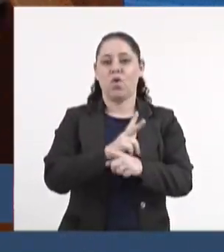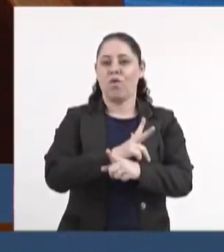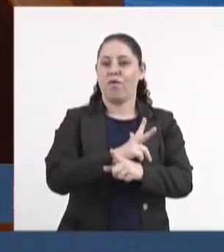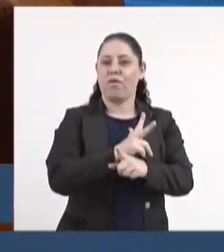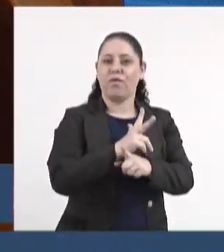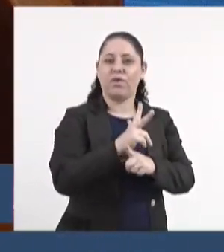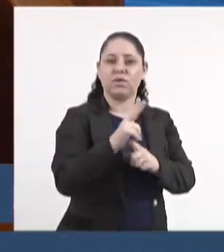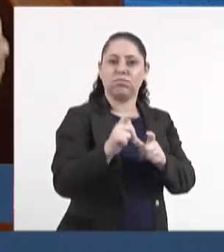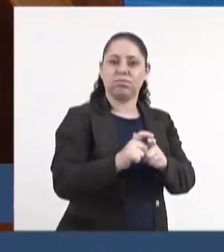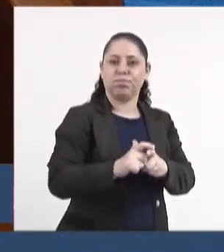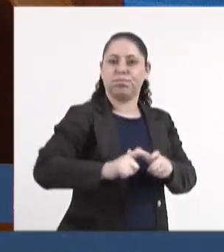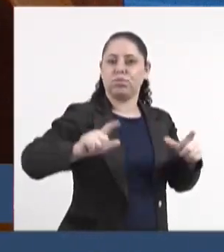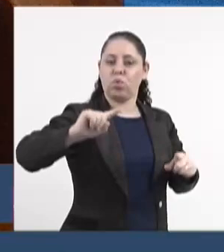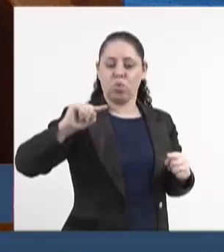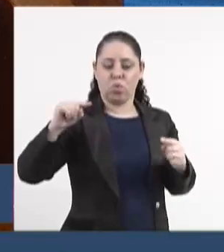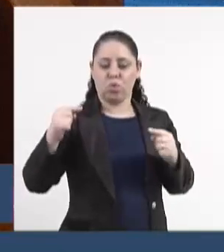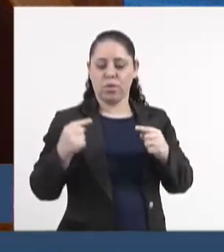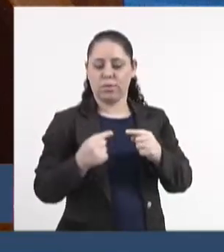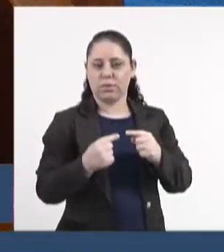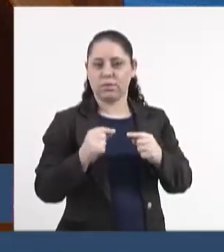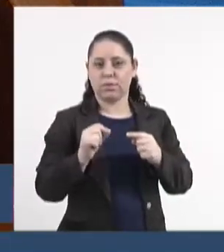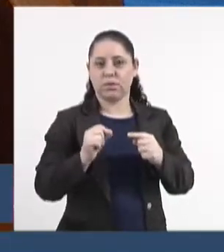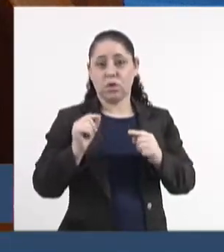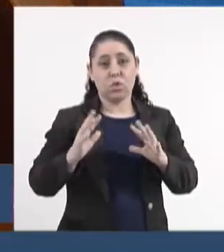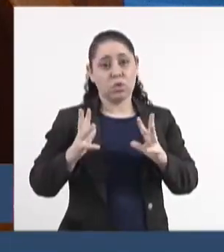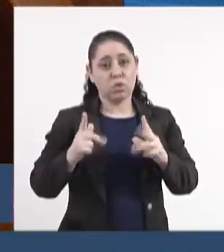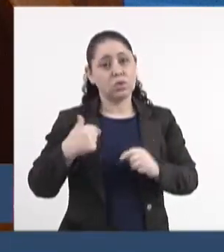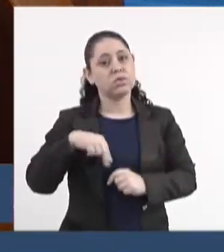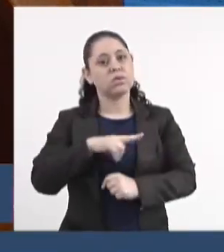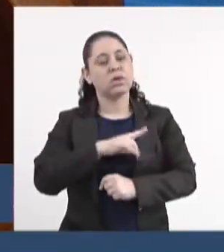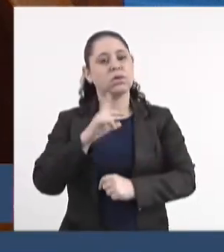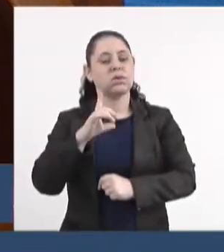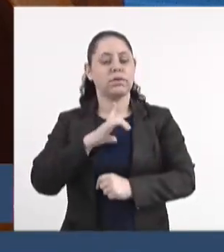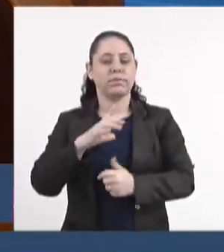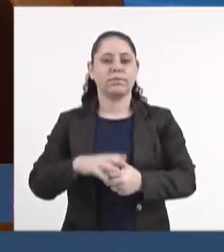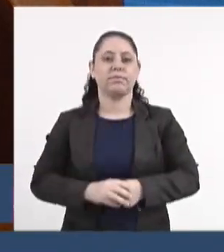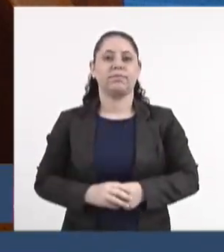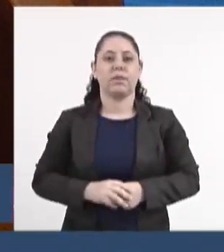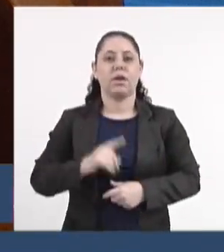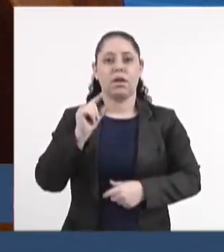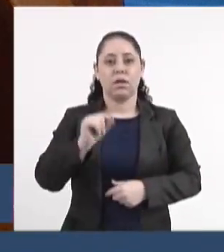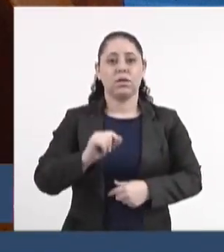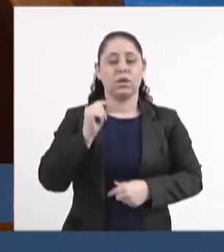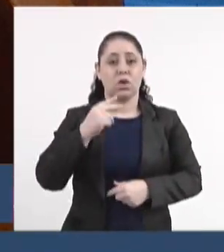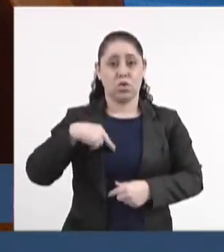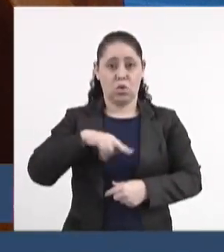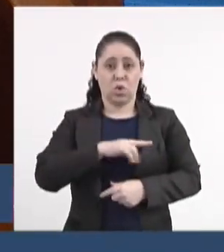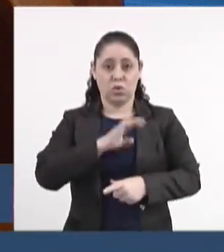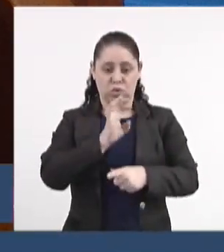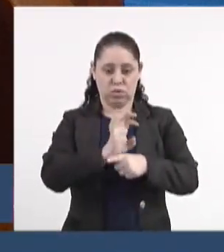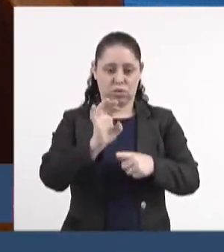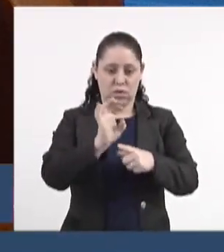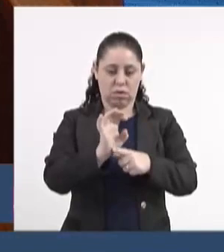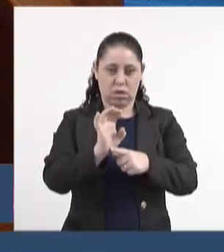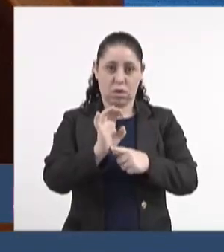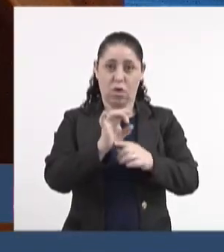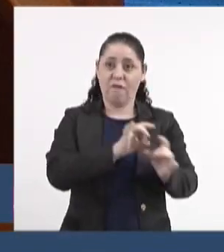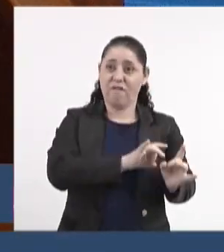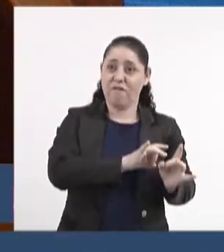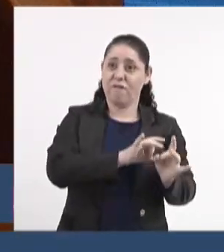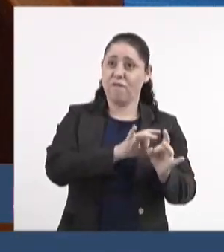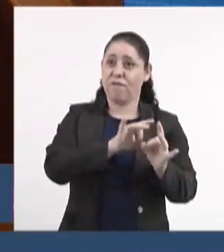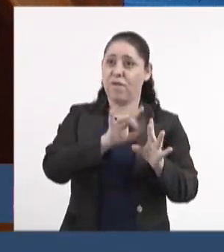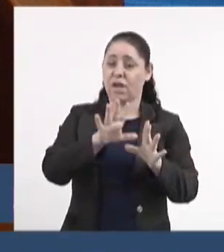conquistado um grande objetivo que todos nós temos, de virarmos um grande